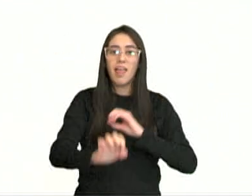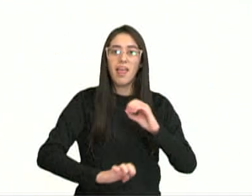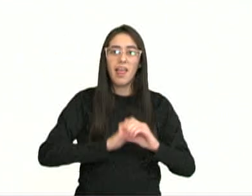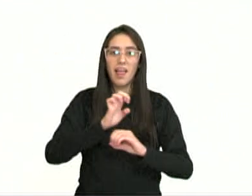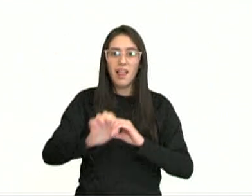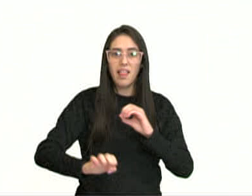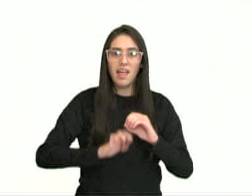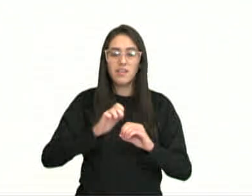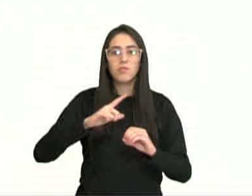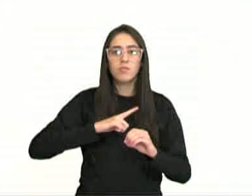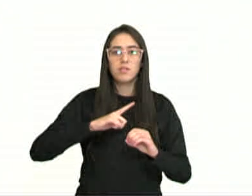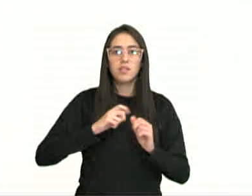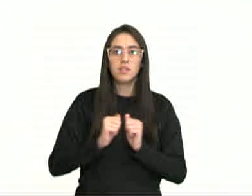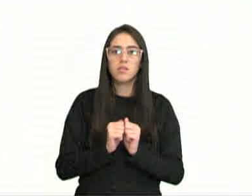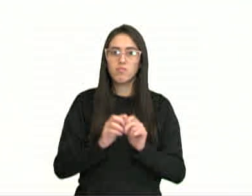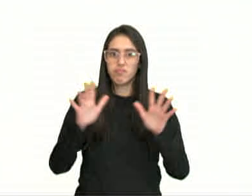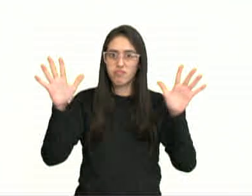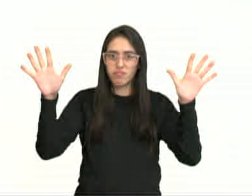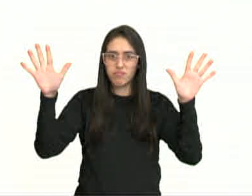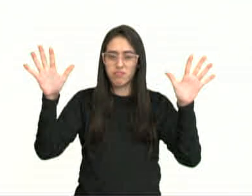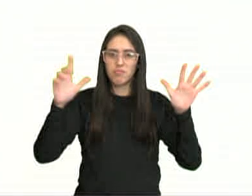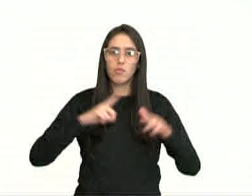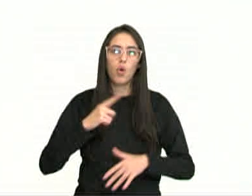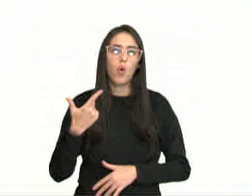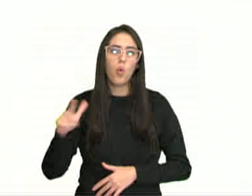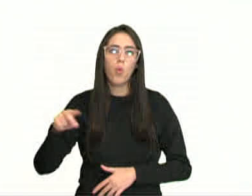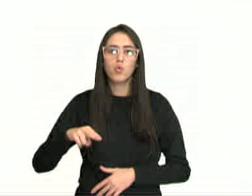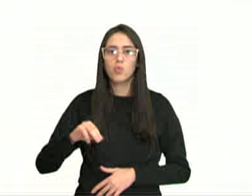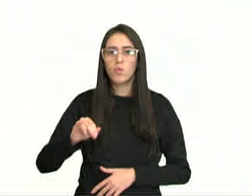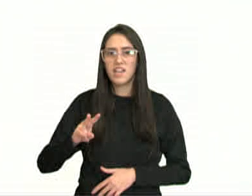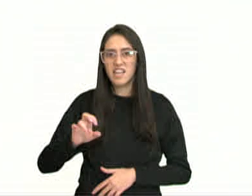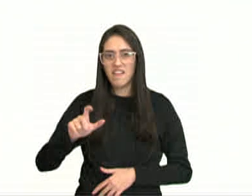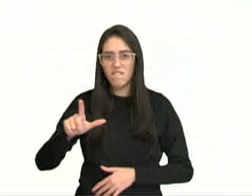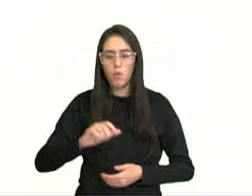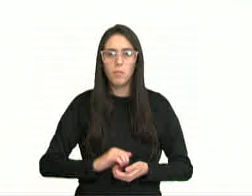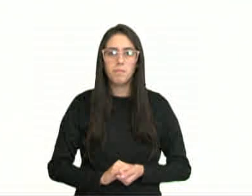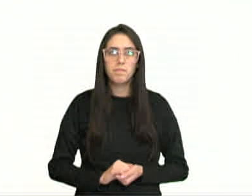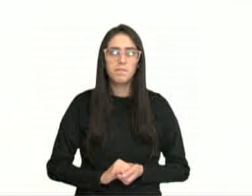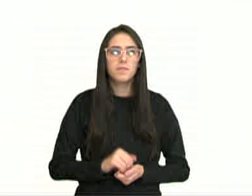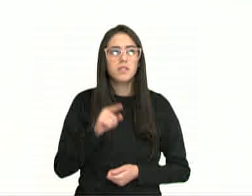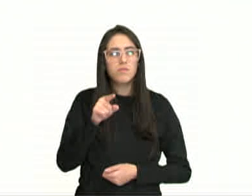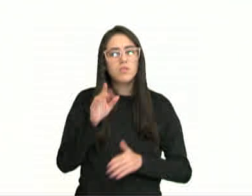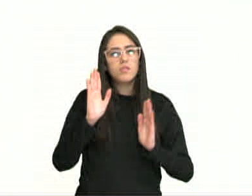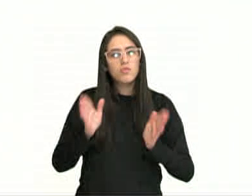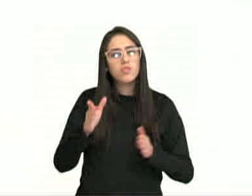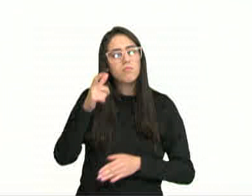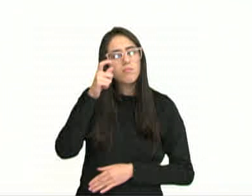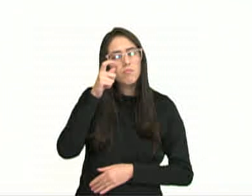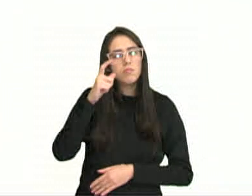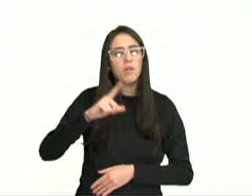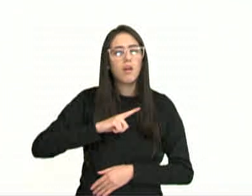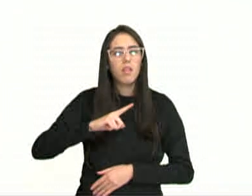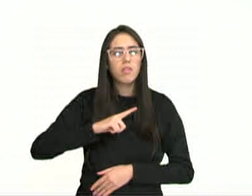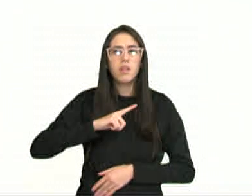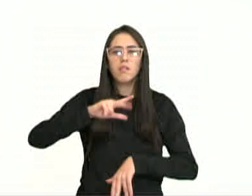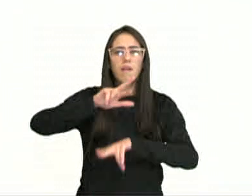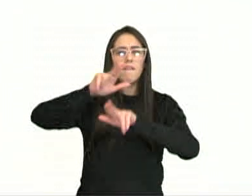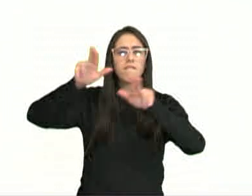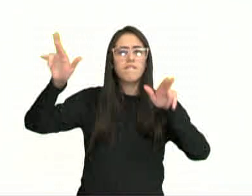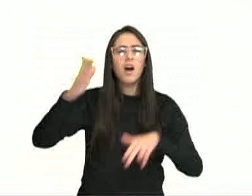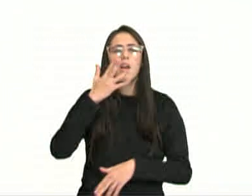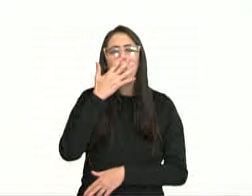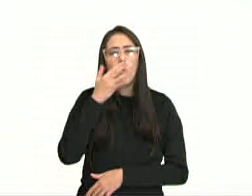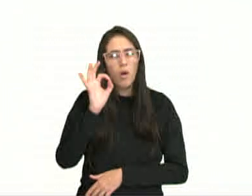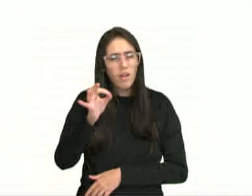nível energético, para outro nível energético. Mas você já deve ter visto os fogos de artifício de várias cores, não é